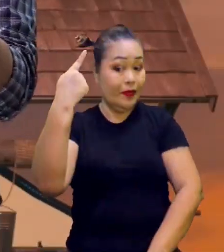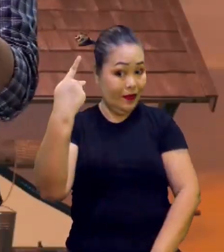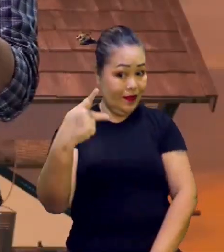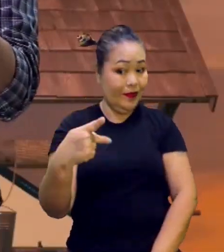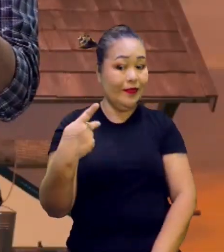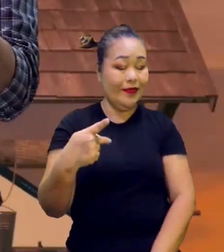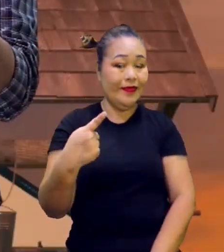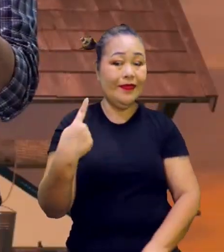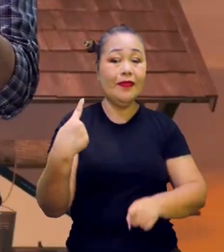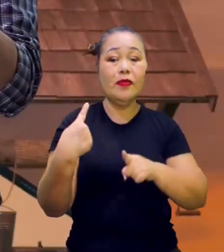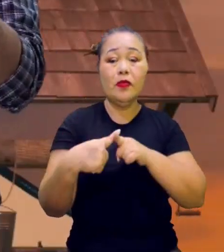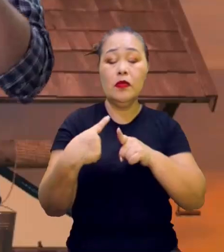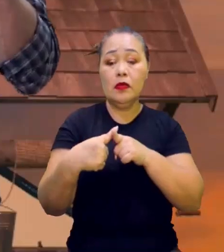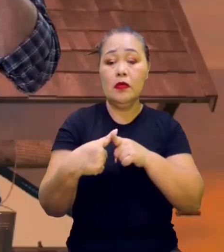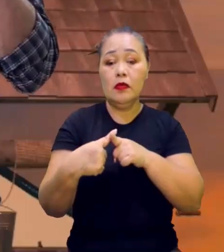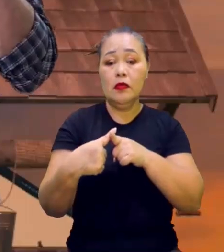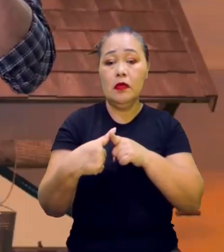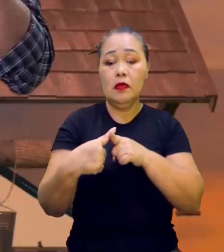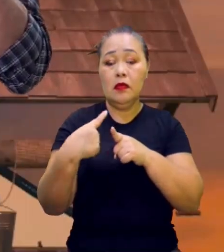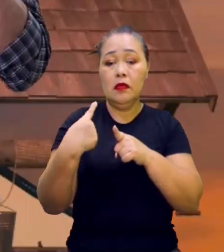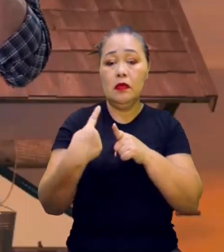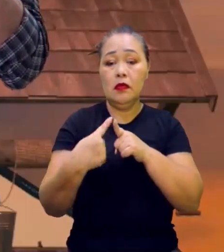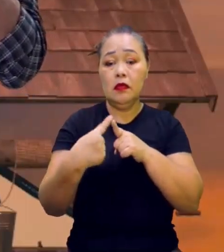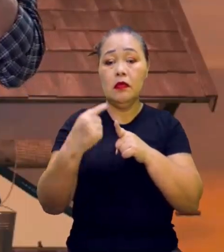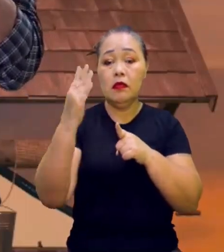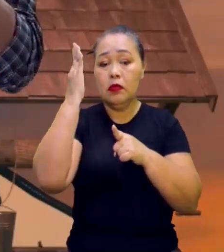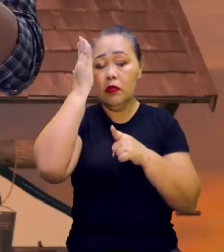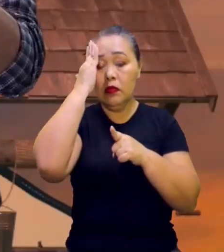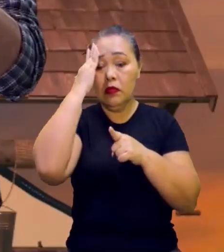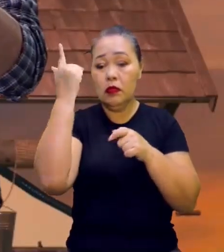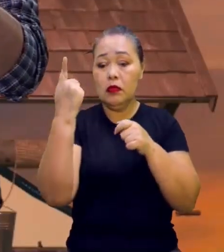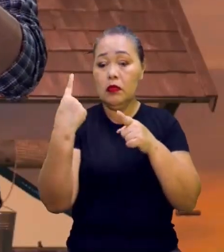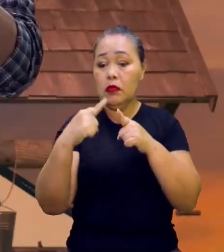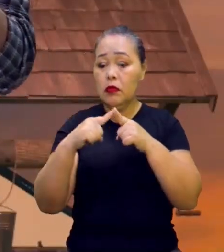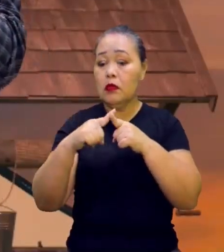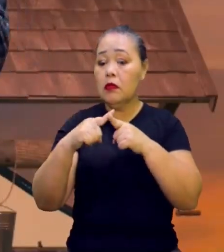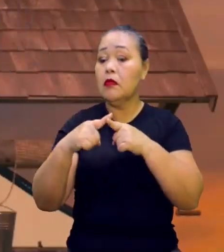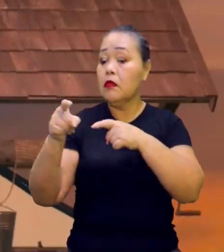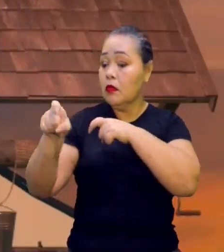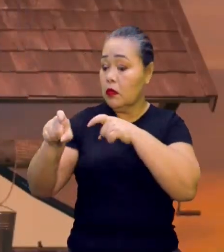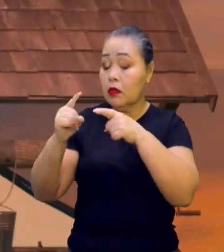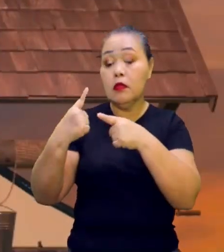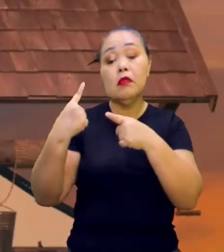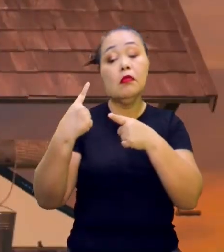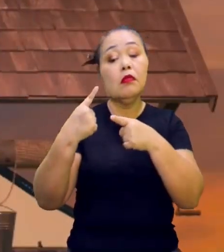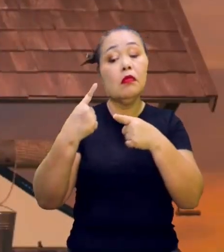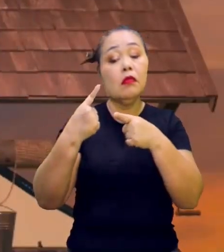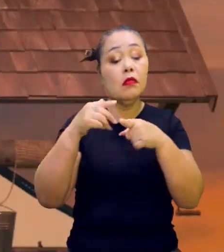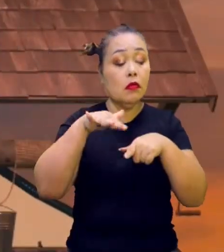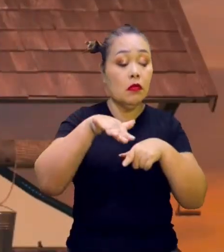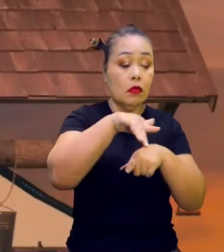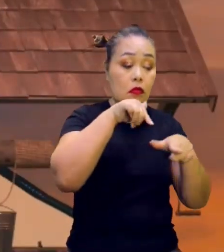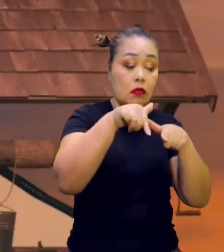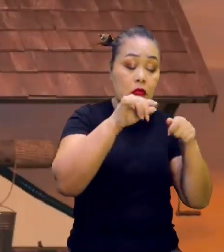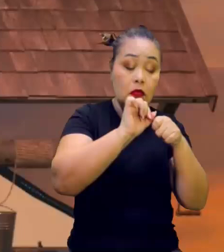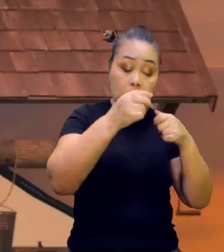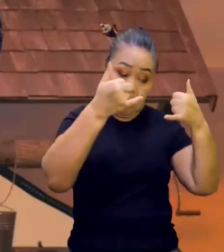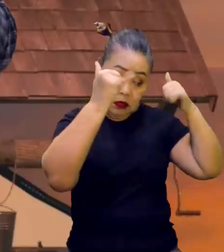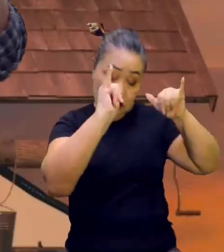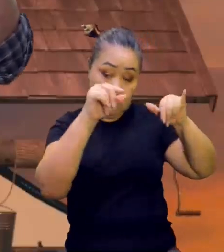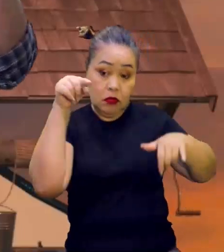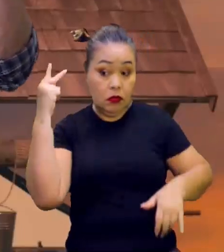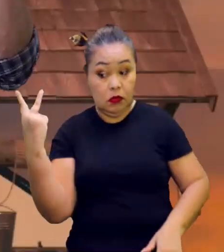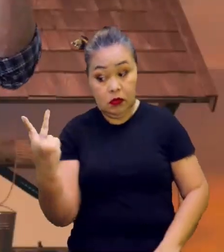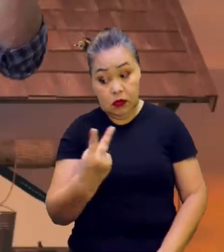Por que isso, professor? Porque temos que entender que a atividade da agricultura, a atividade da pecuária e